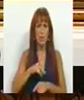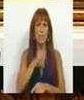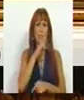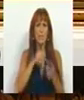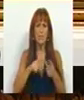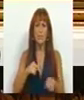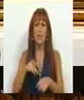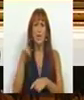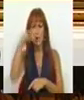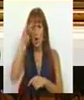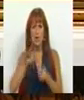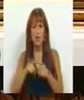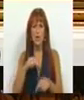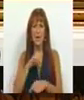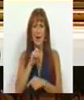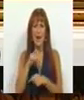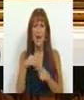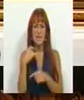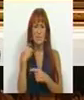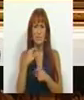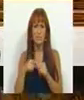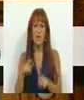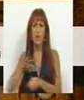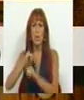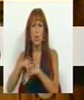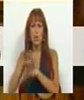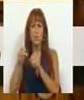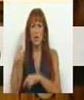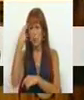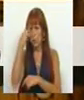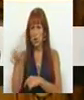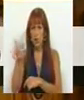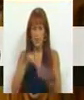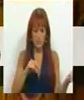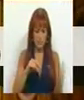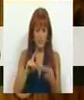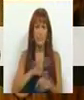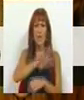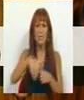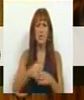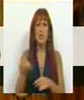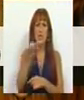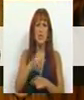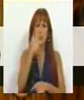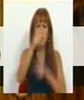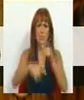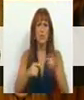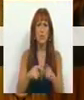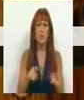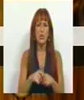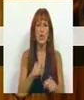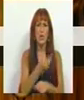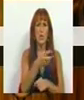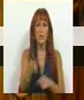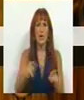Abrantes, Hospital Nossa Senhora da Graça de Tomar e Hospital Rainha Santa de Torres Novas, abrange geograficamente as populações de 12